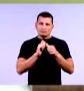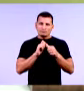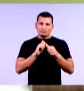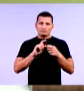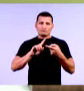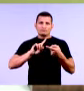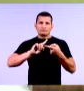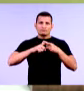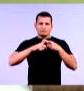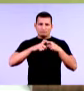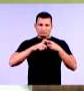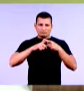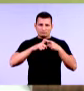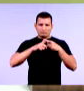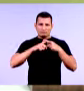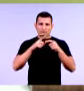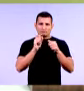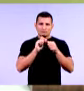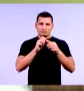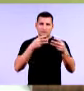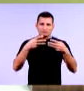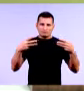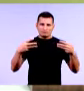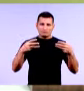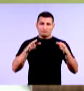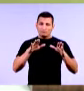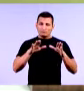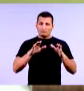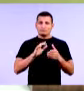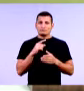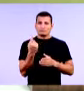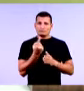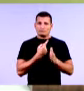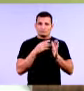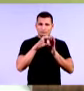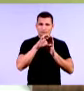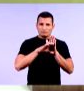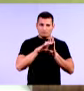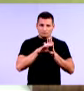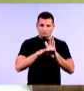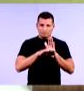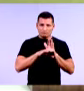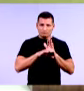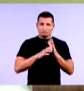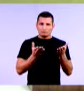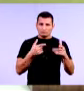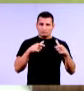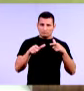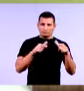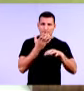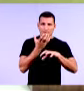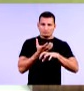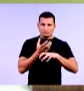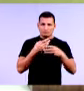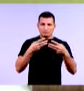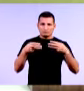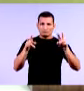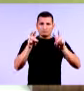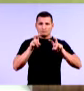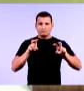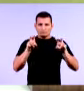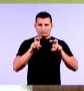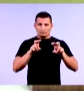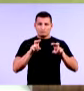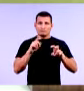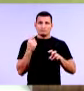para poder fazer a rede, né? Mas no nosso contexto que nós estamos trabalhando na disciplina de redes de computadores, quando nós falamos de